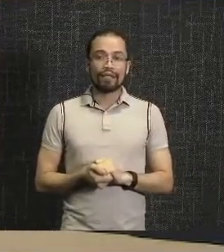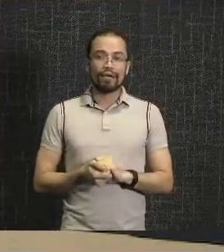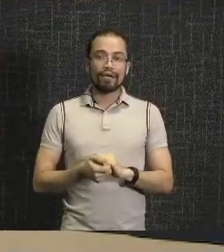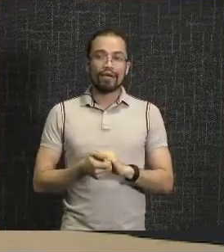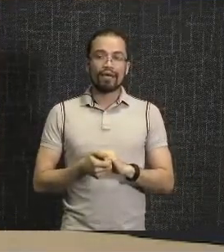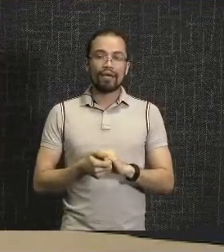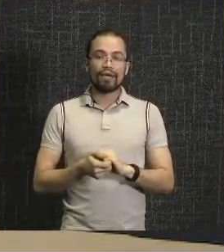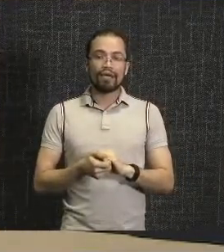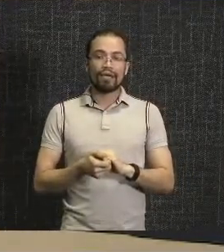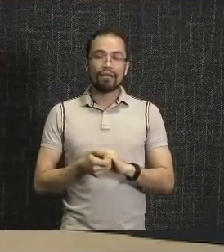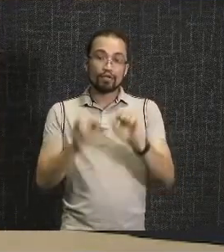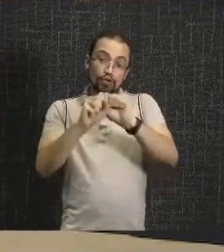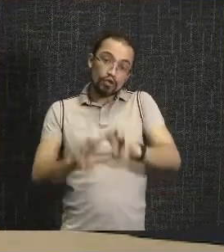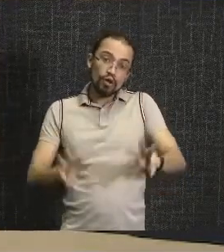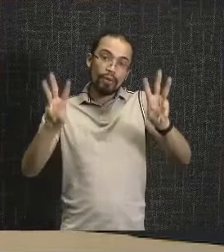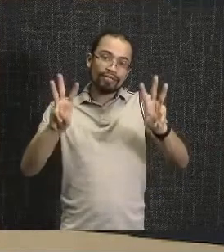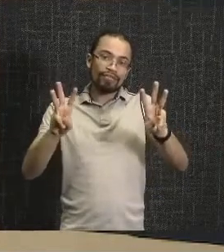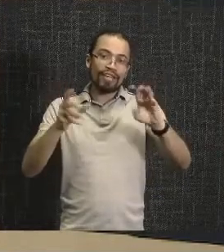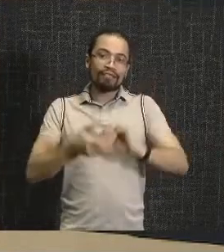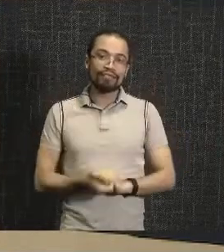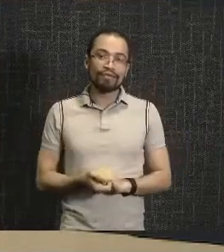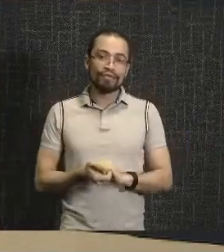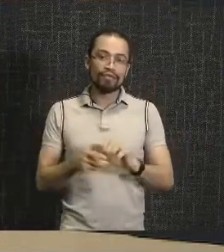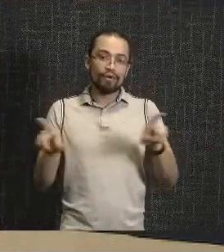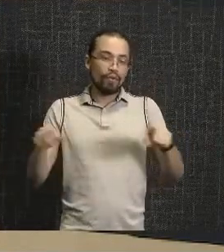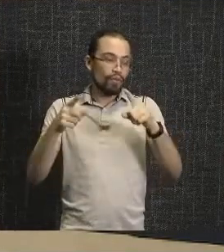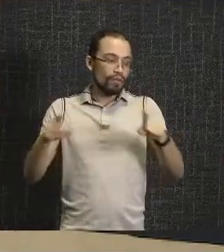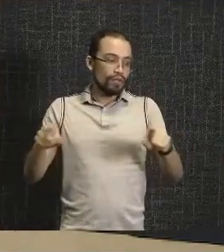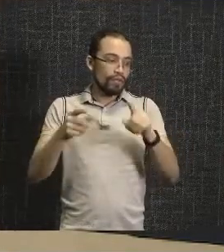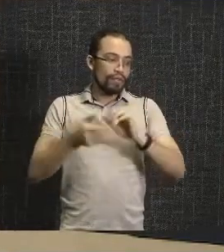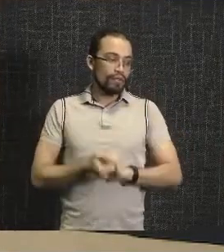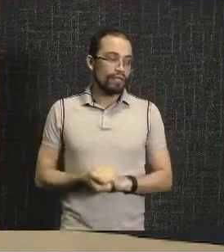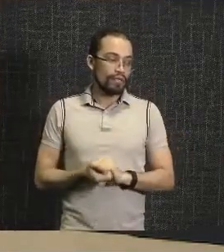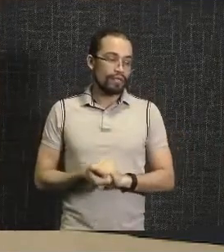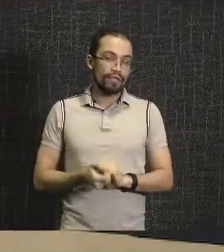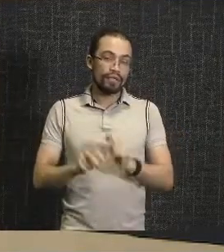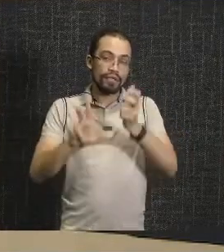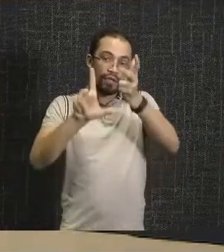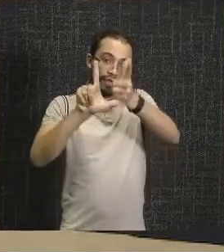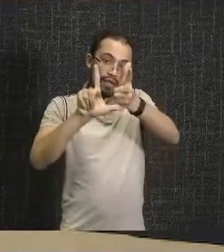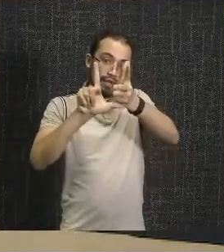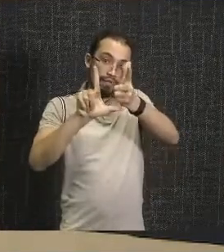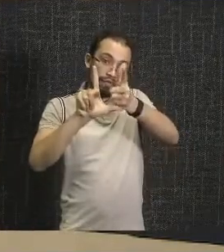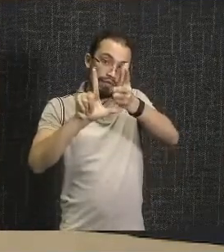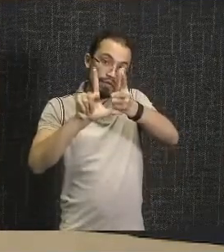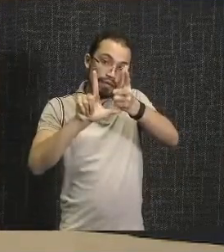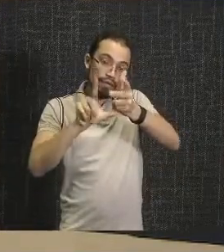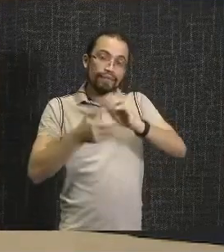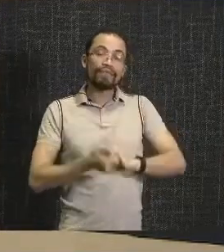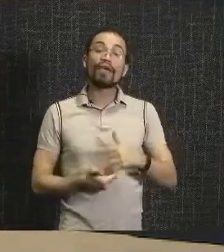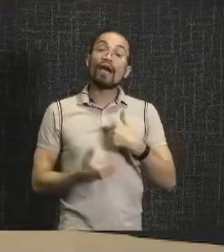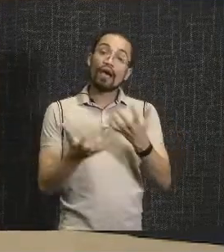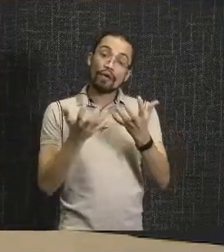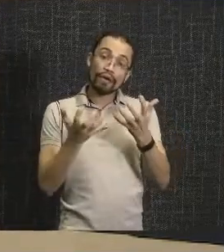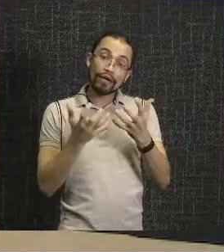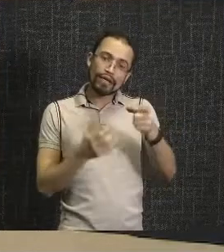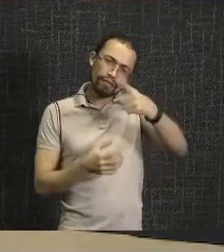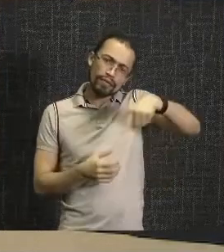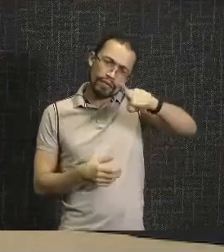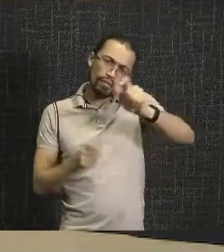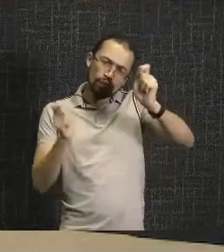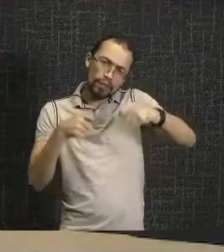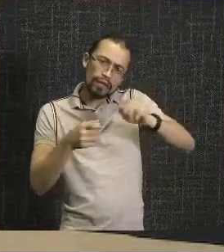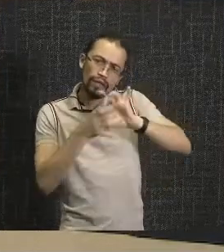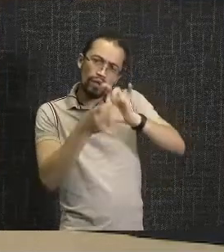reinventados, né, aqui no Brasil. Eu acho que o Brasil criou essa referência para o mundo todo. Mas eu queria, Luiz, que se você pudesse dar uma